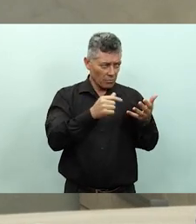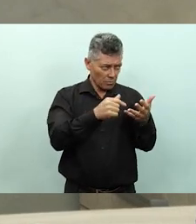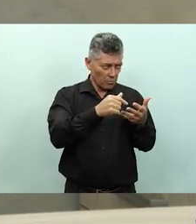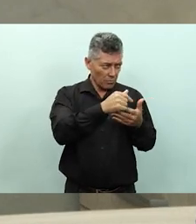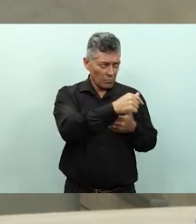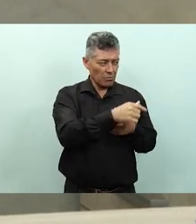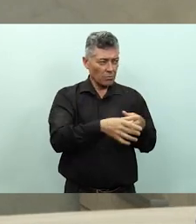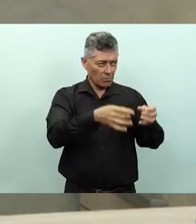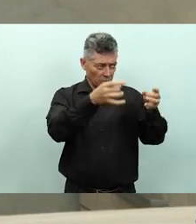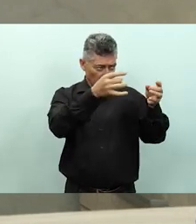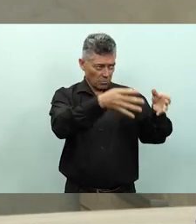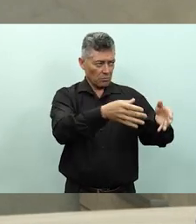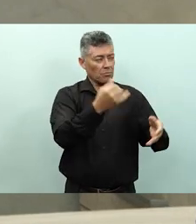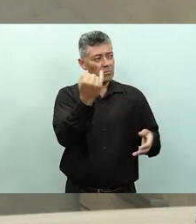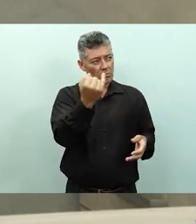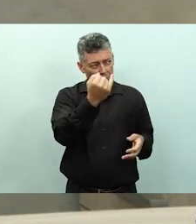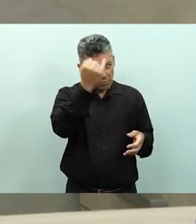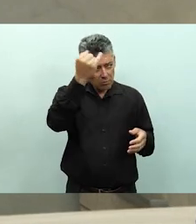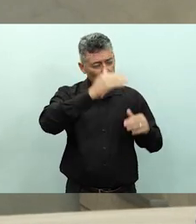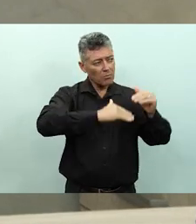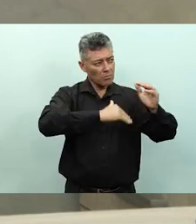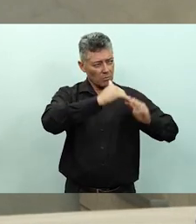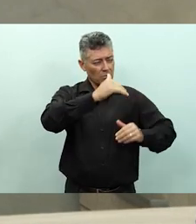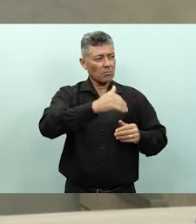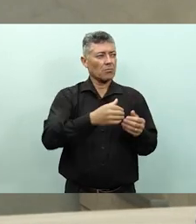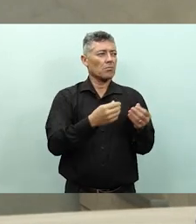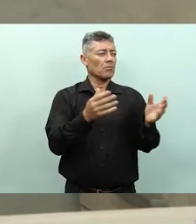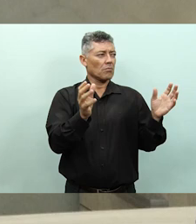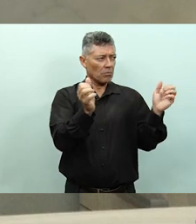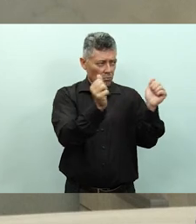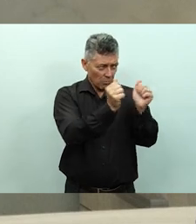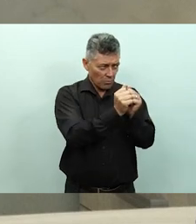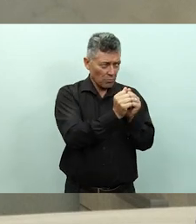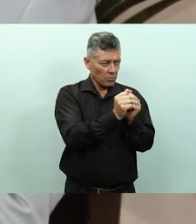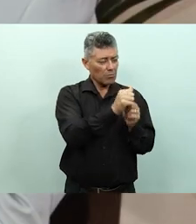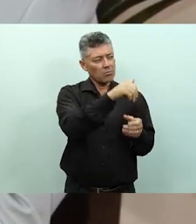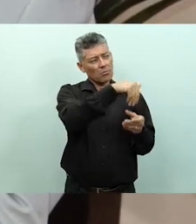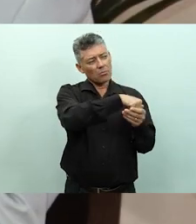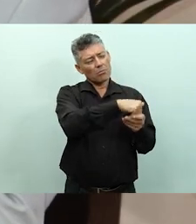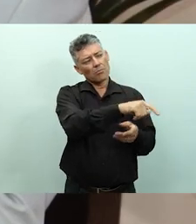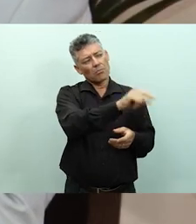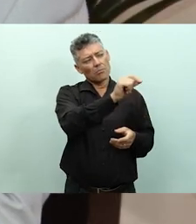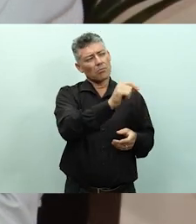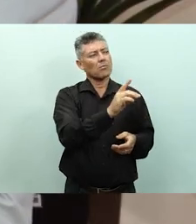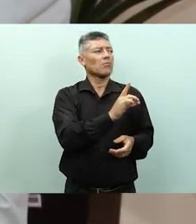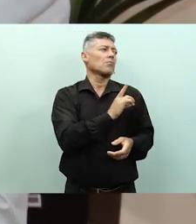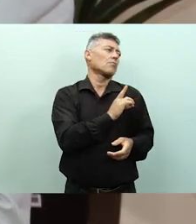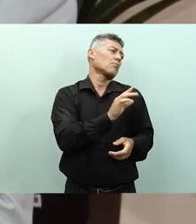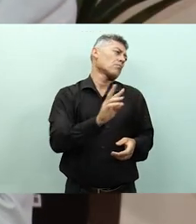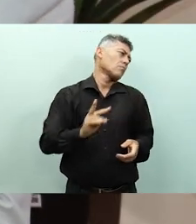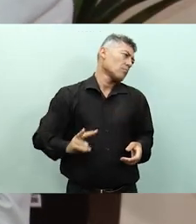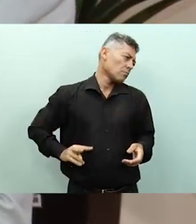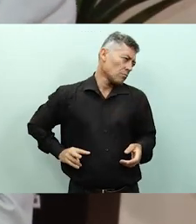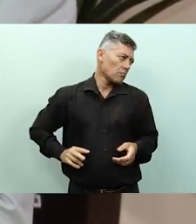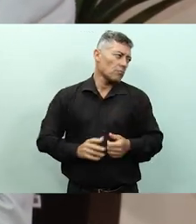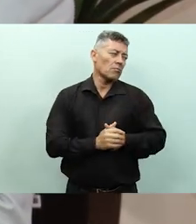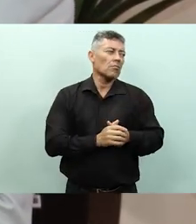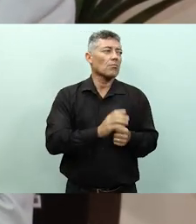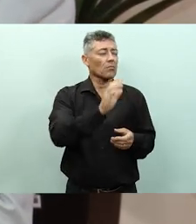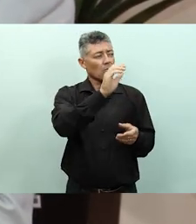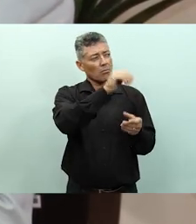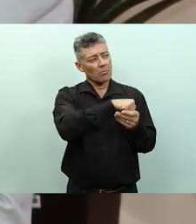de bastidores e a importância dessa atuação junto ao eleitorado. Ela é deputada federal